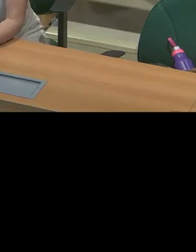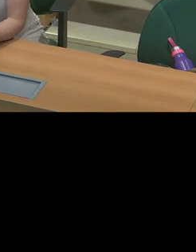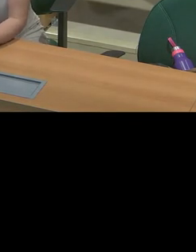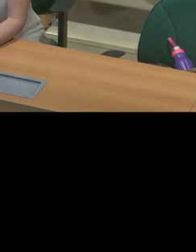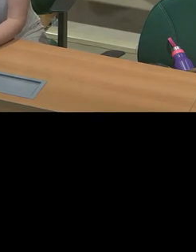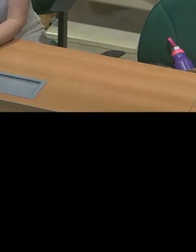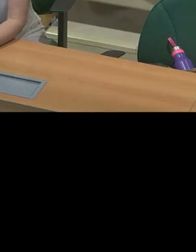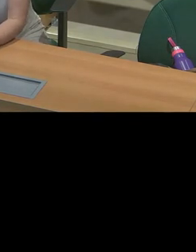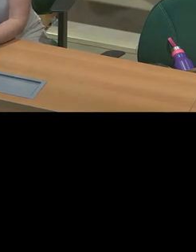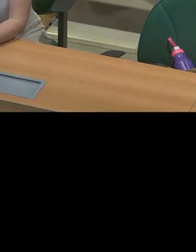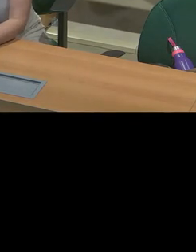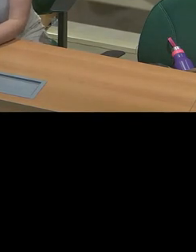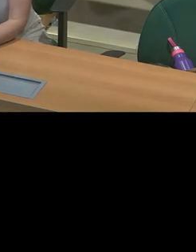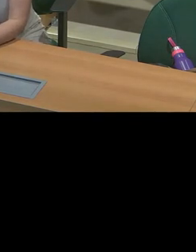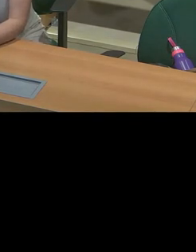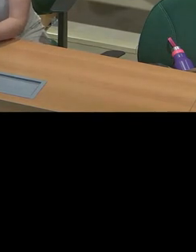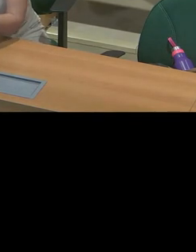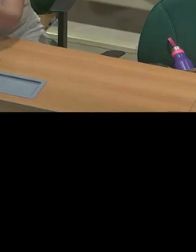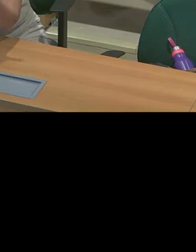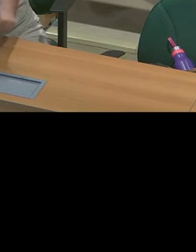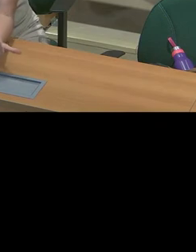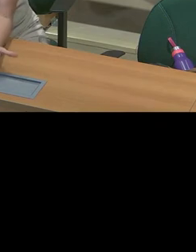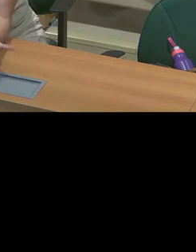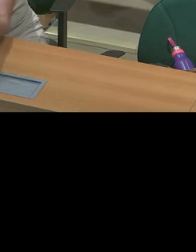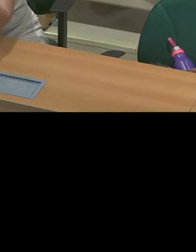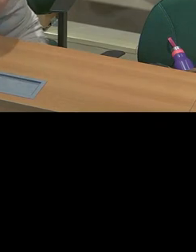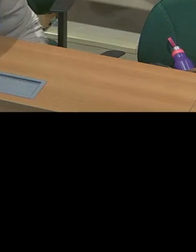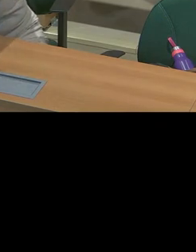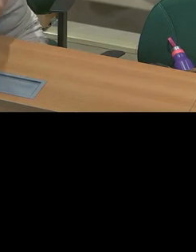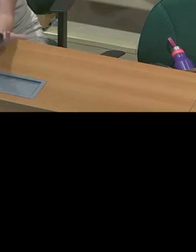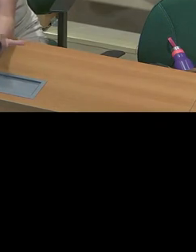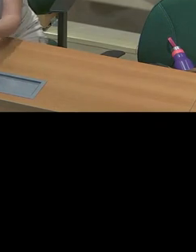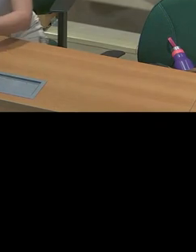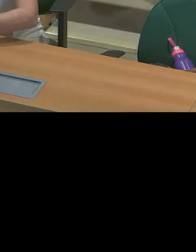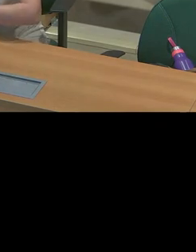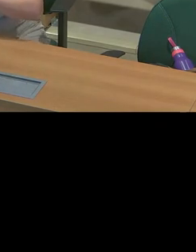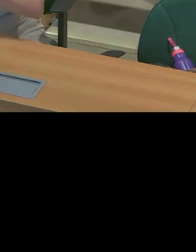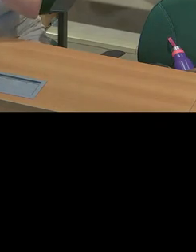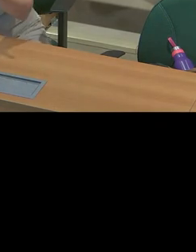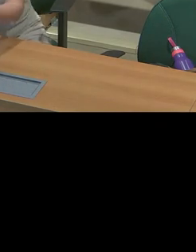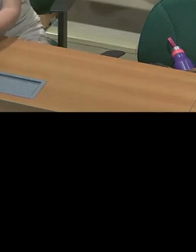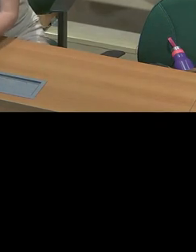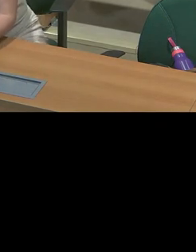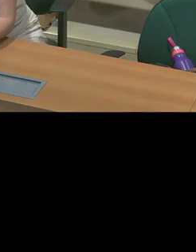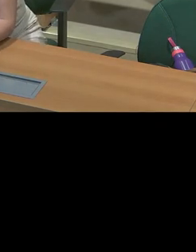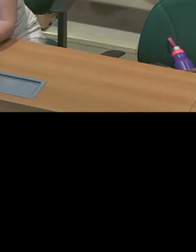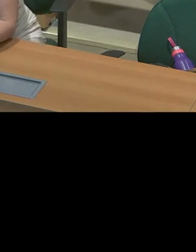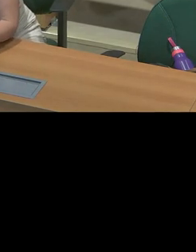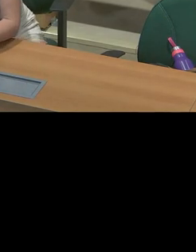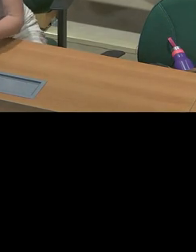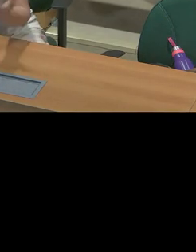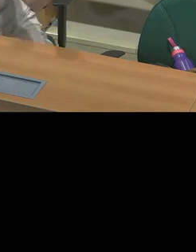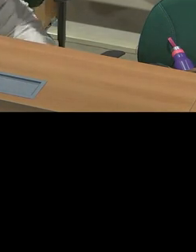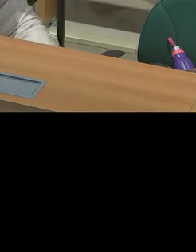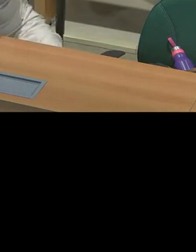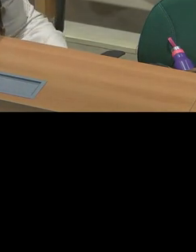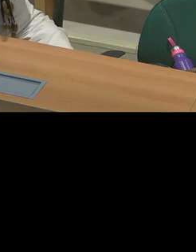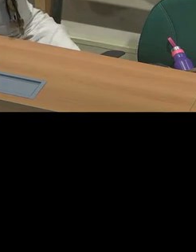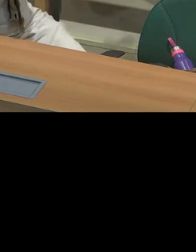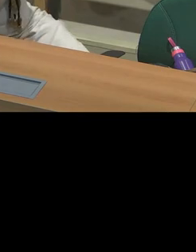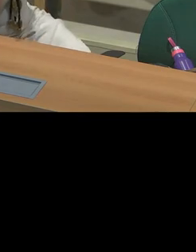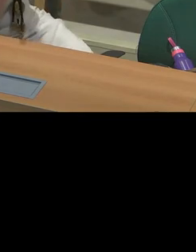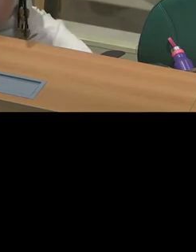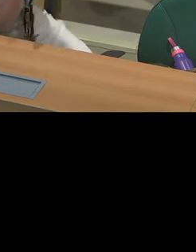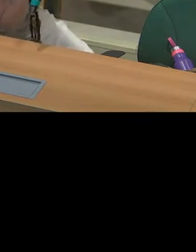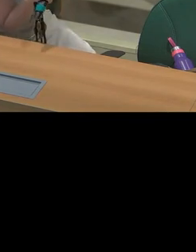e que enfrentou ao longo do caminho, seja para escolher os edifícios, seja para viabilizar essa infraestrutura que, de